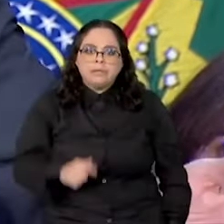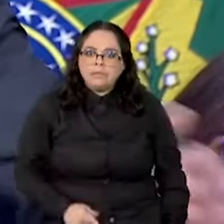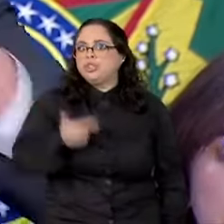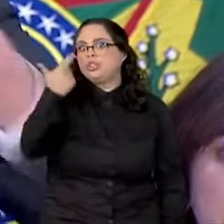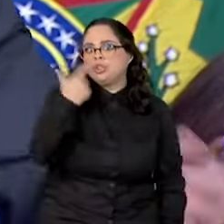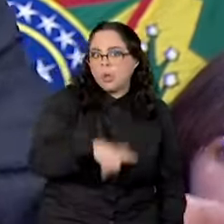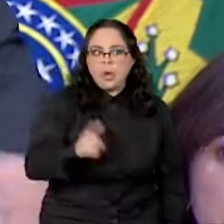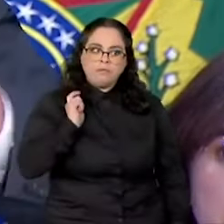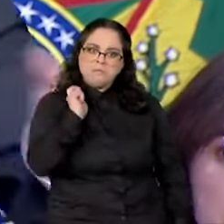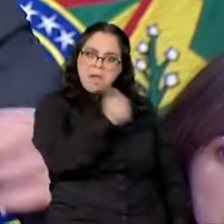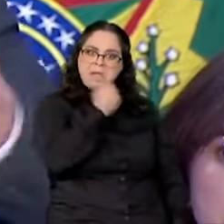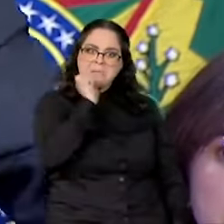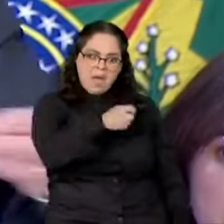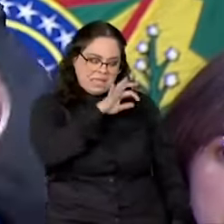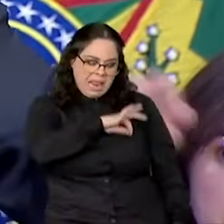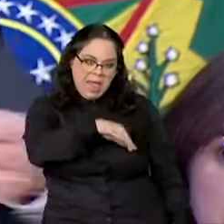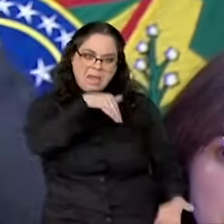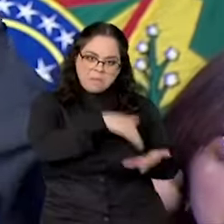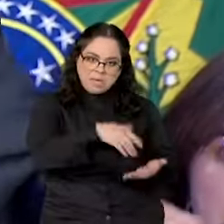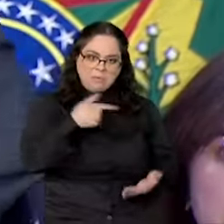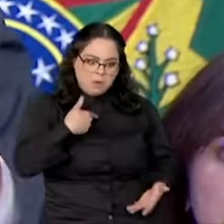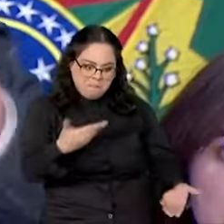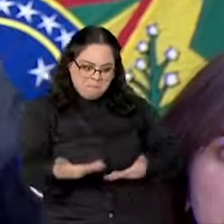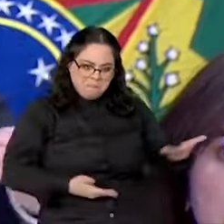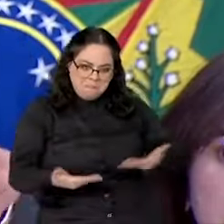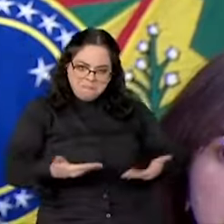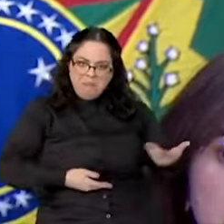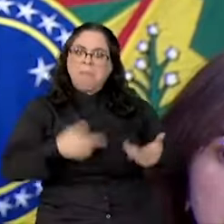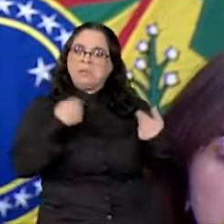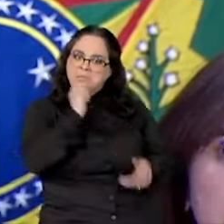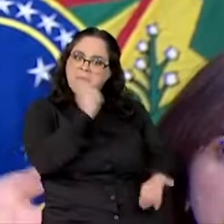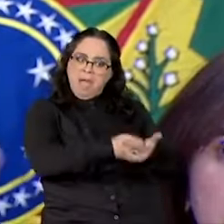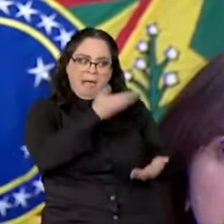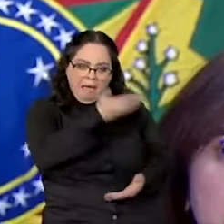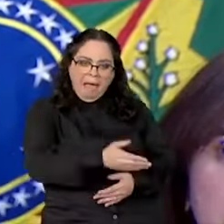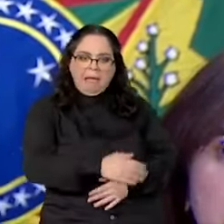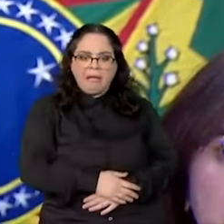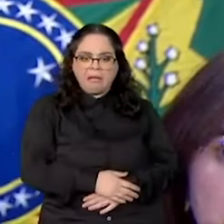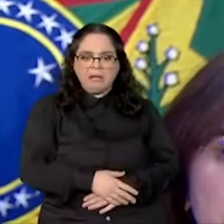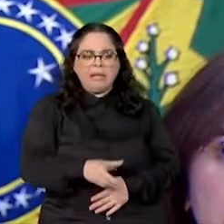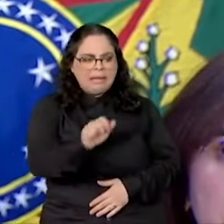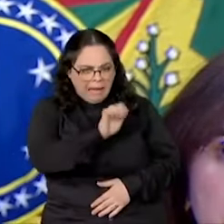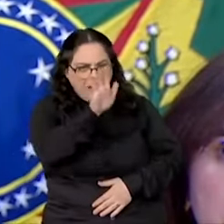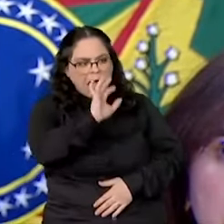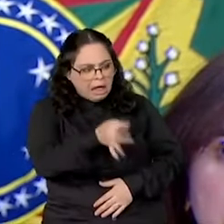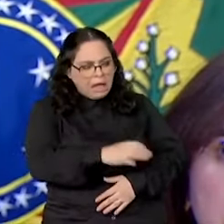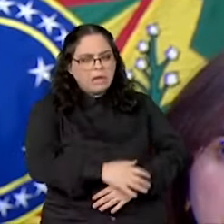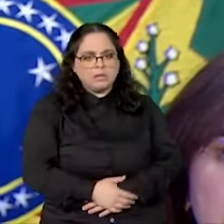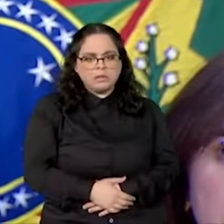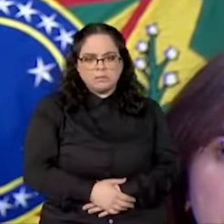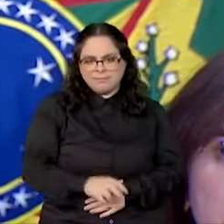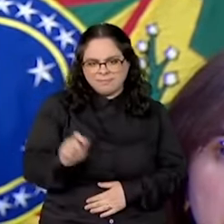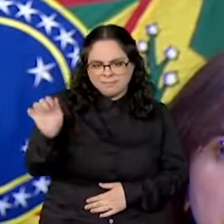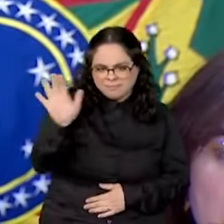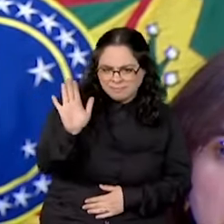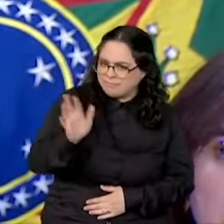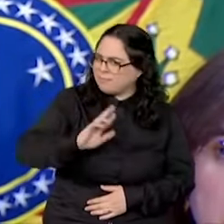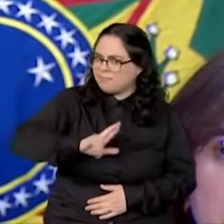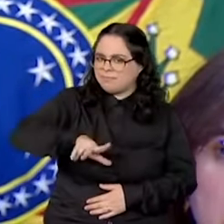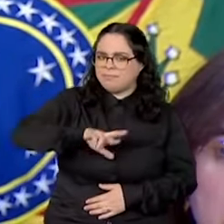está aumentando o salário mínimo, eu tenho que pagar a minha empregada doméstica, eu tenho que pagar. Como é caro? Não é caro